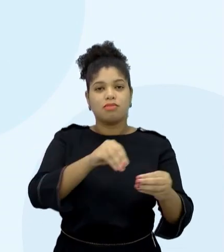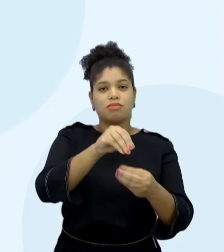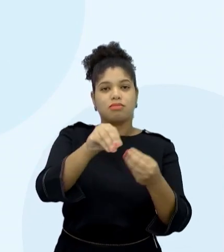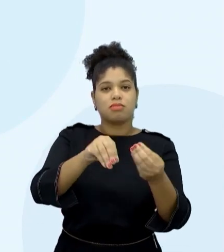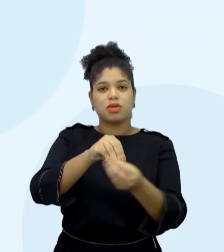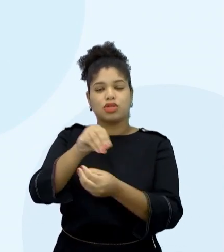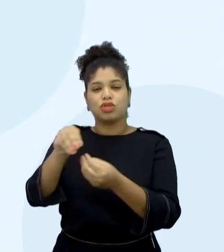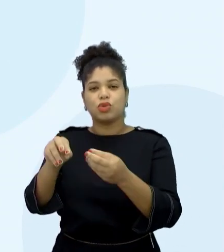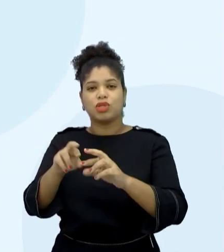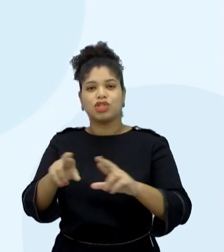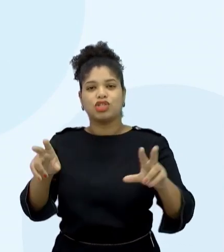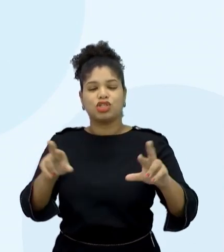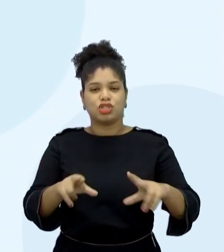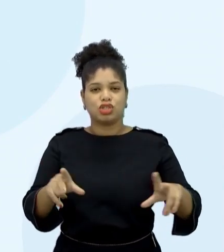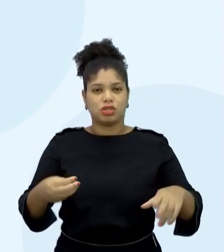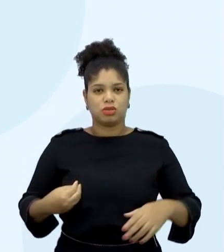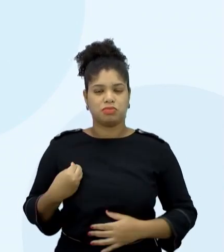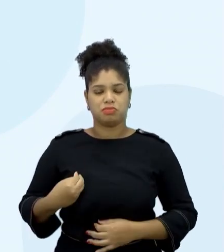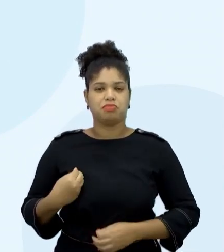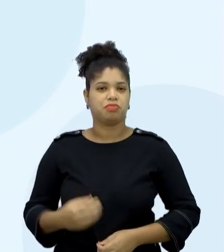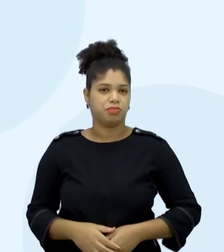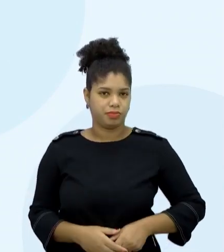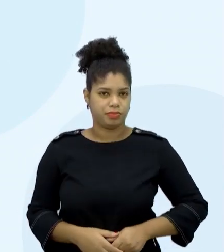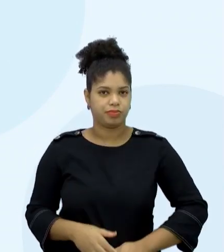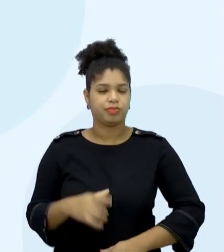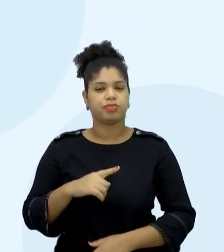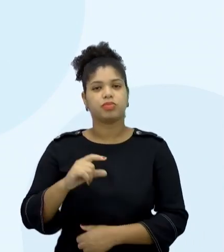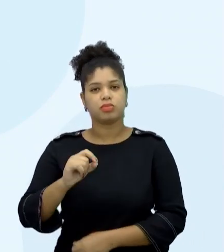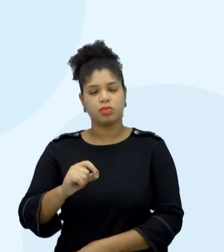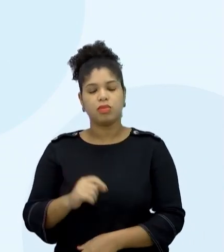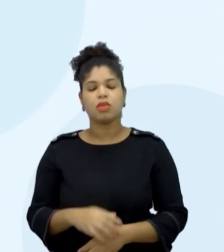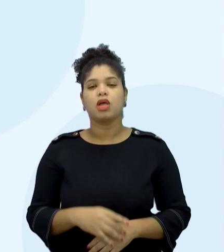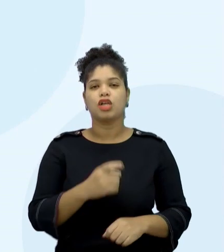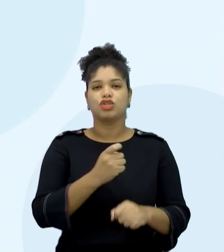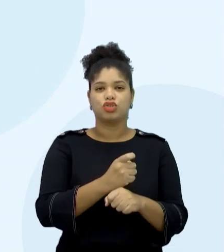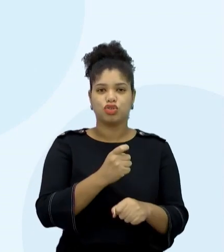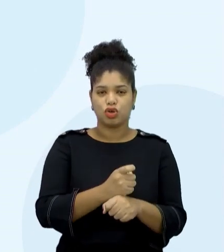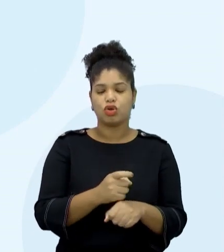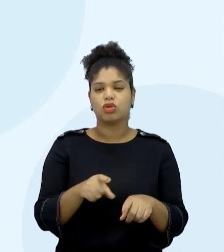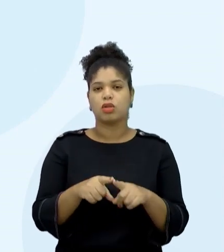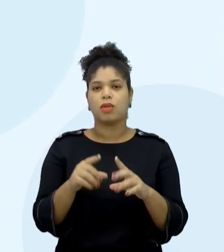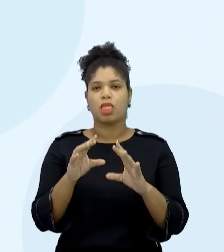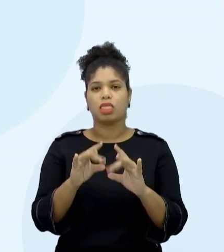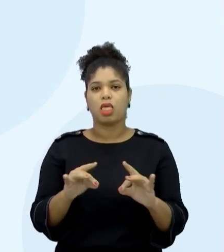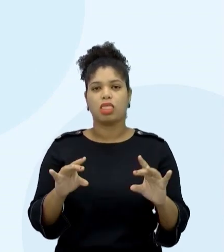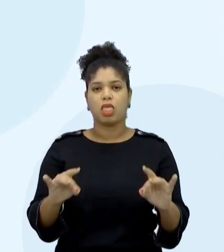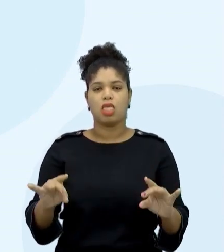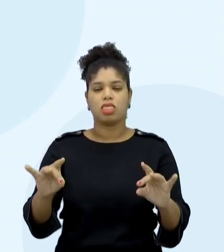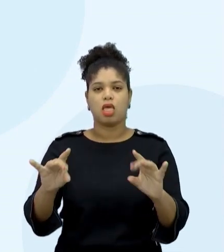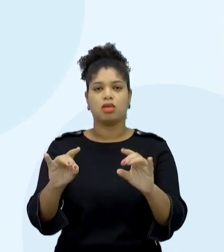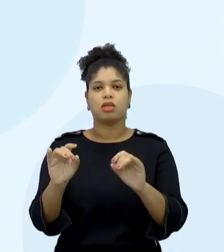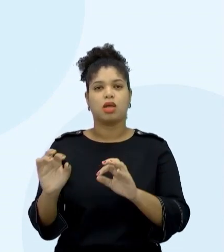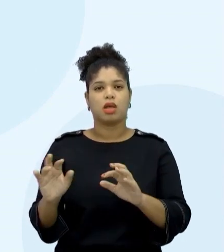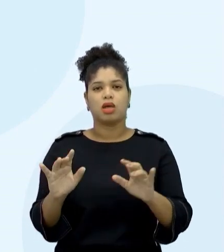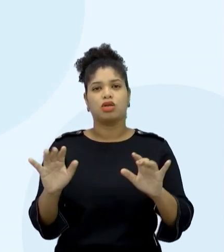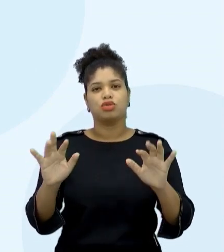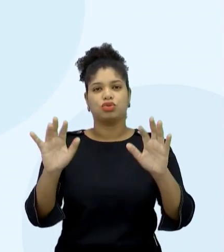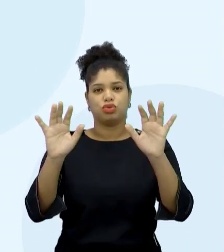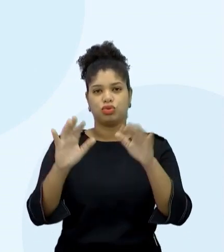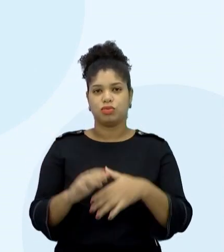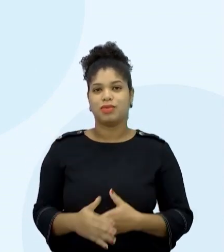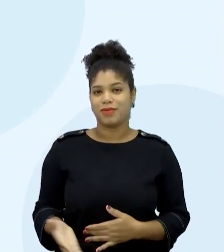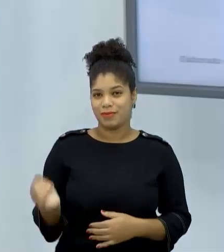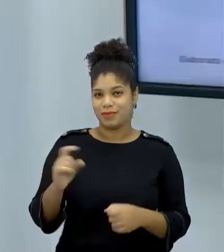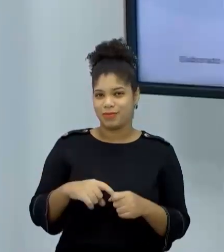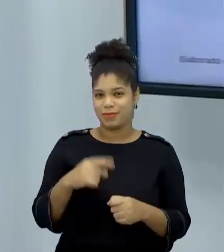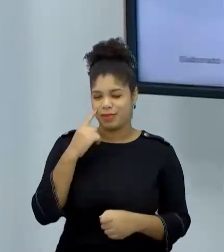heterogênea, né? Onde você tem ali sólido, líquido e gasoso. Pode voltar um minutinho